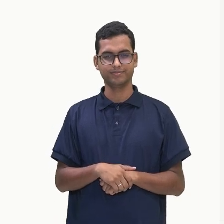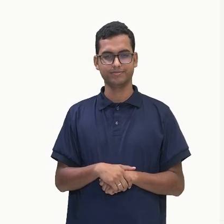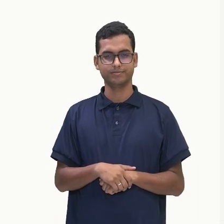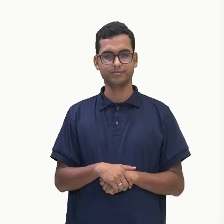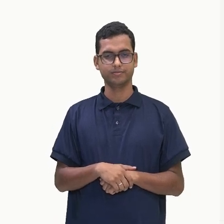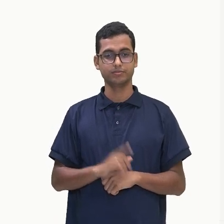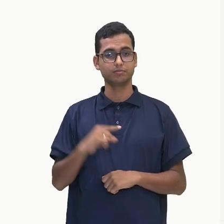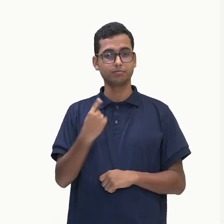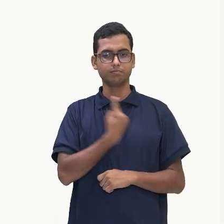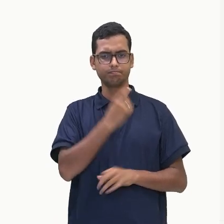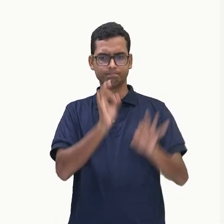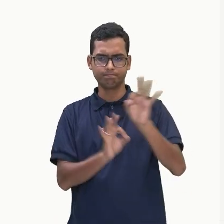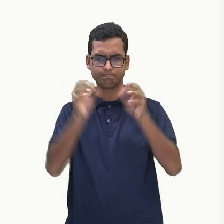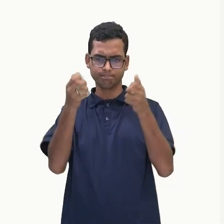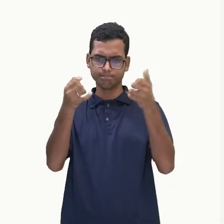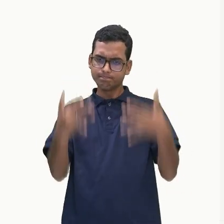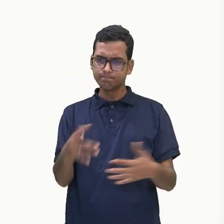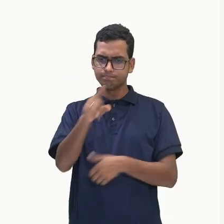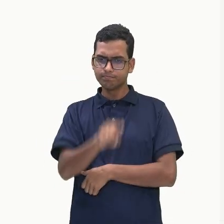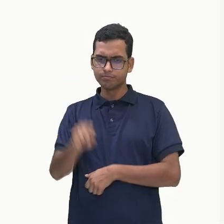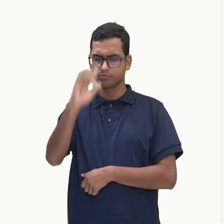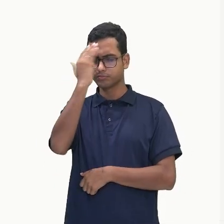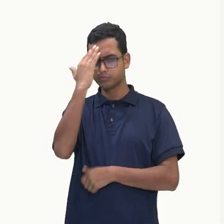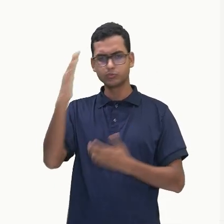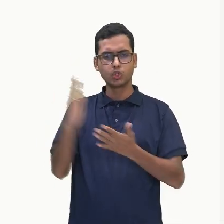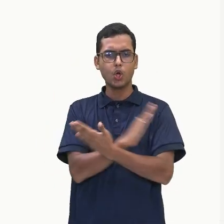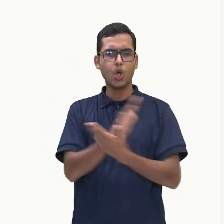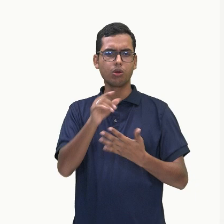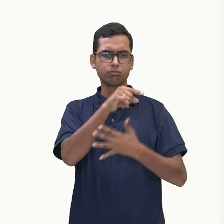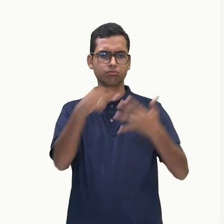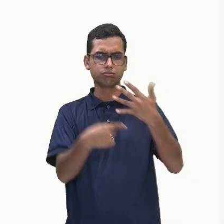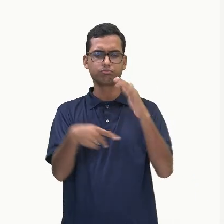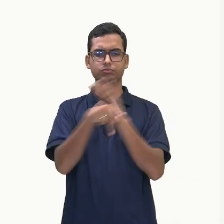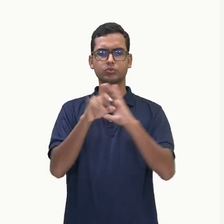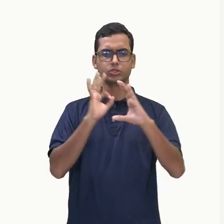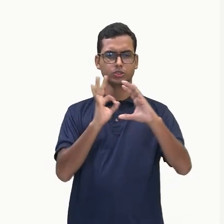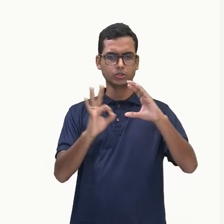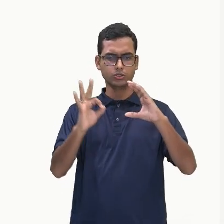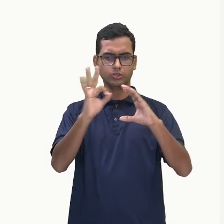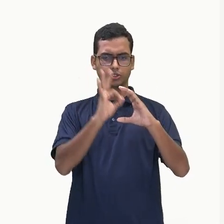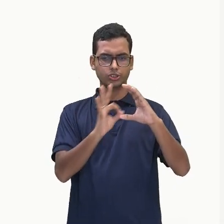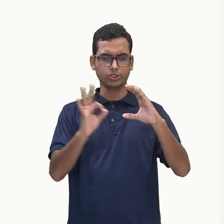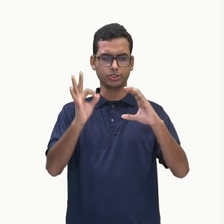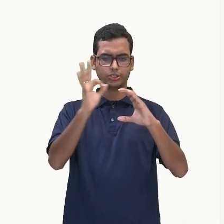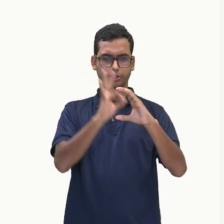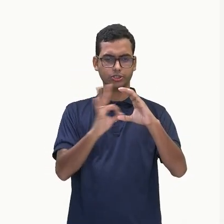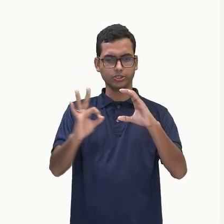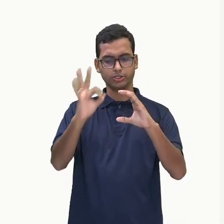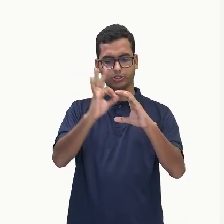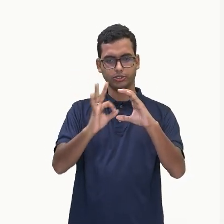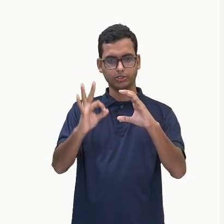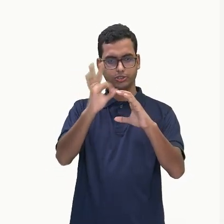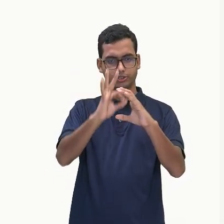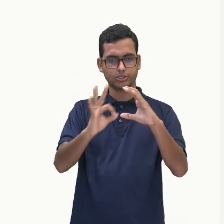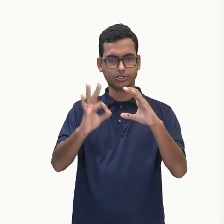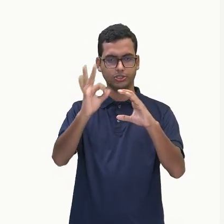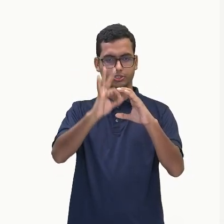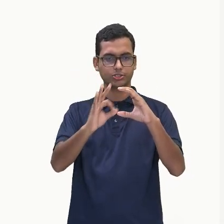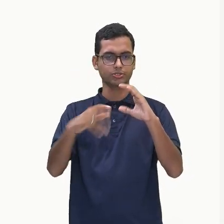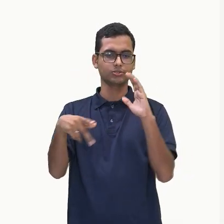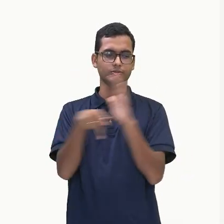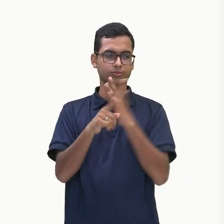uma explicação para que vocês entendam algumas dessas organelas que são componentes importantíssimos para o